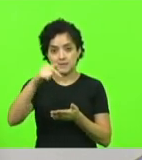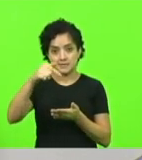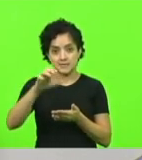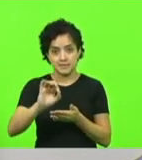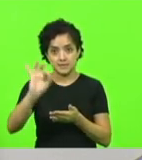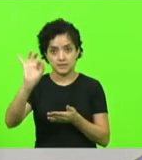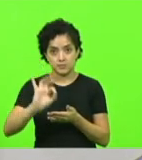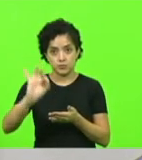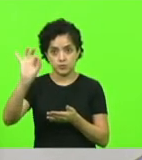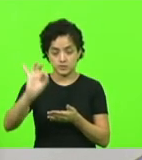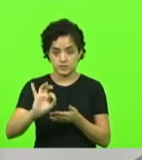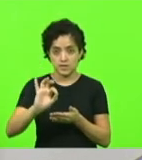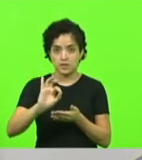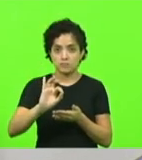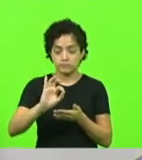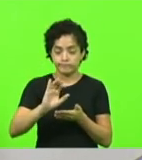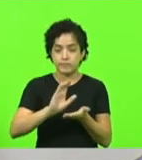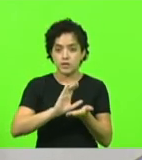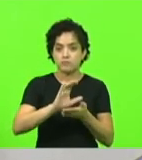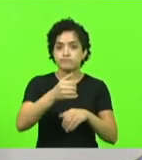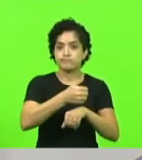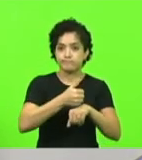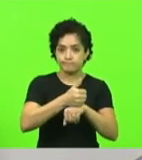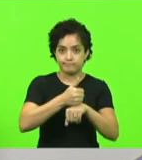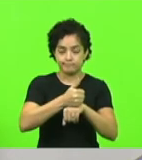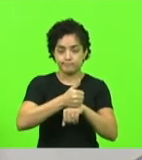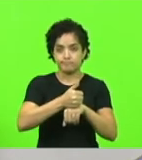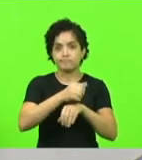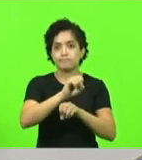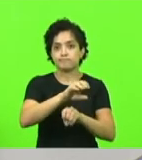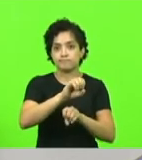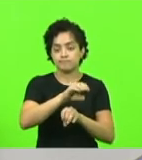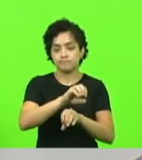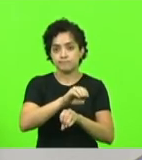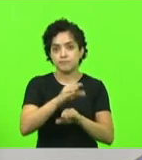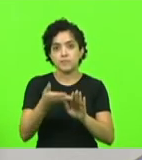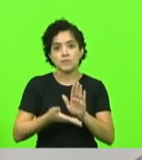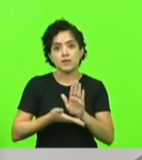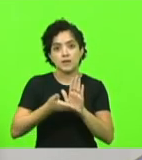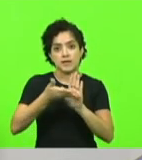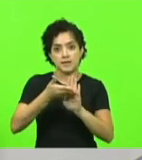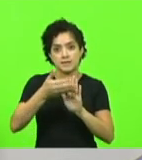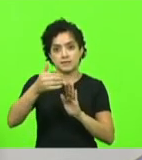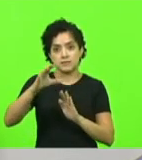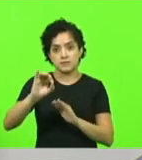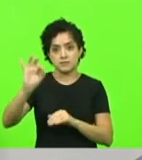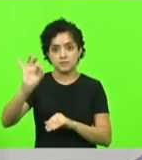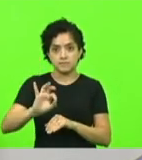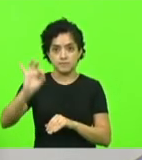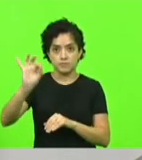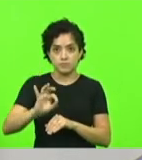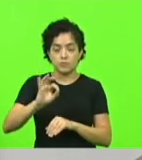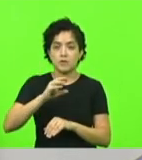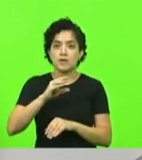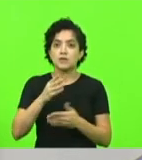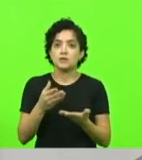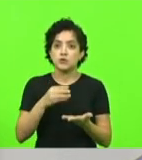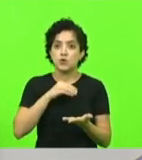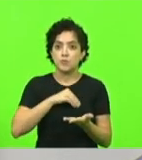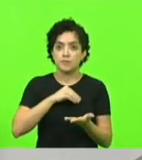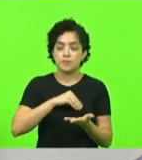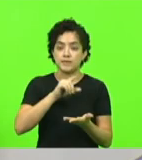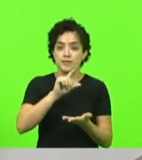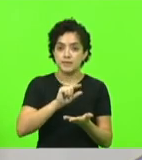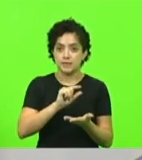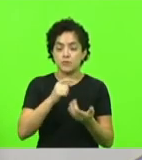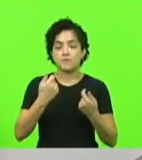70% em profissionais da educação. Além desse aumento de 10% no mínimo, nós